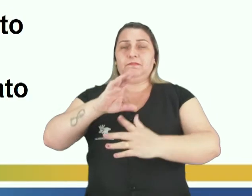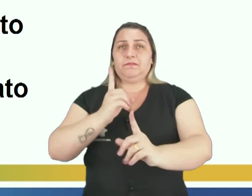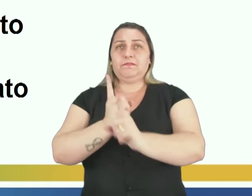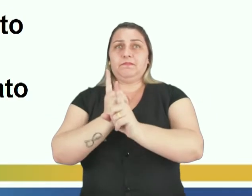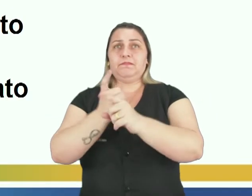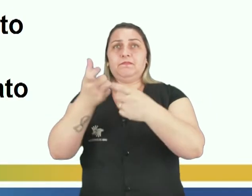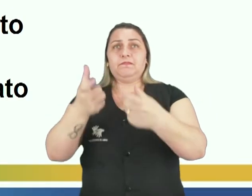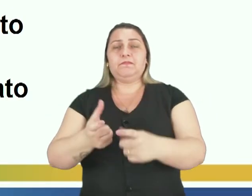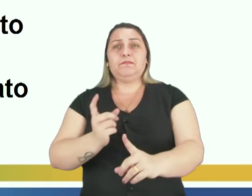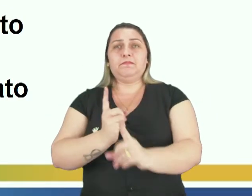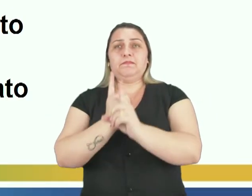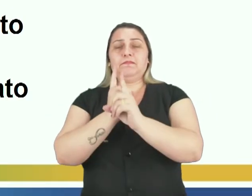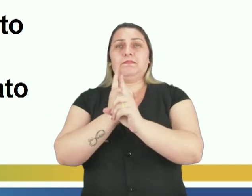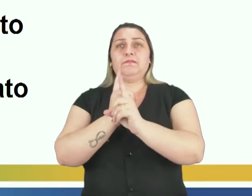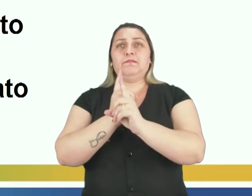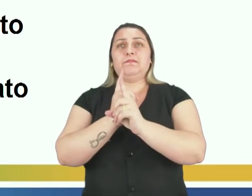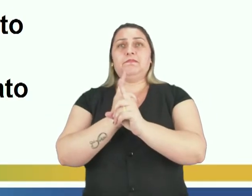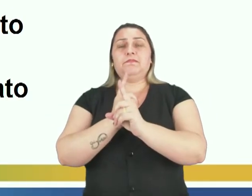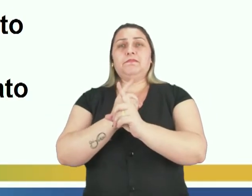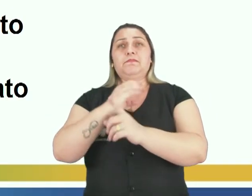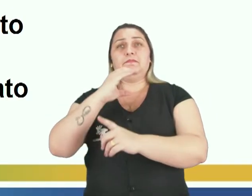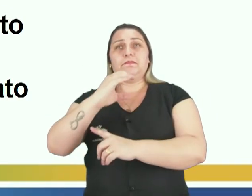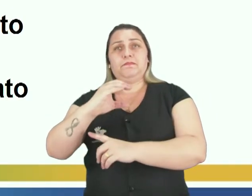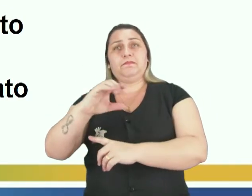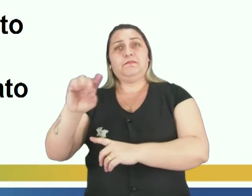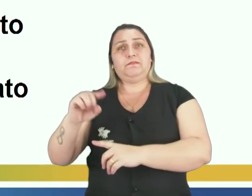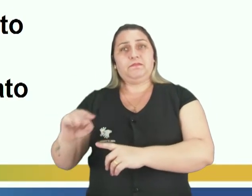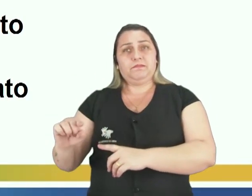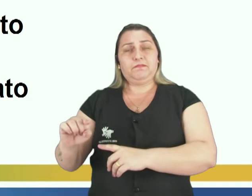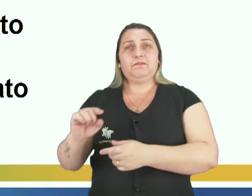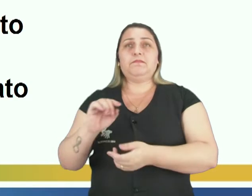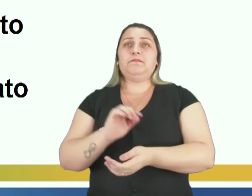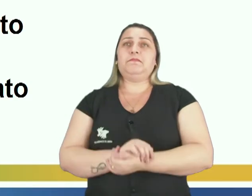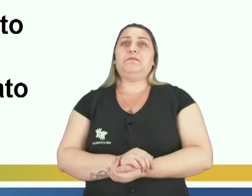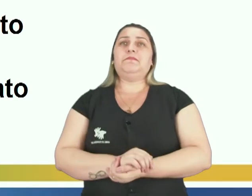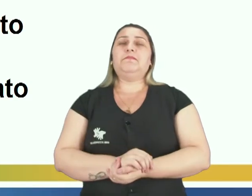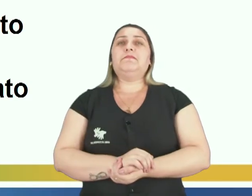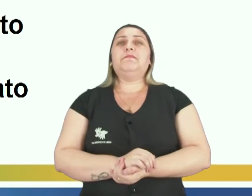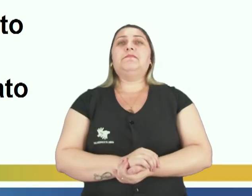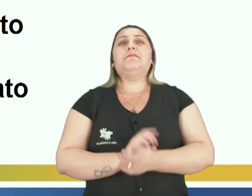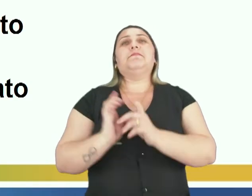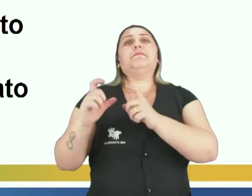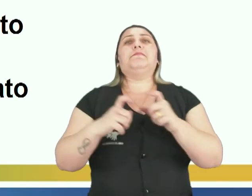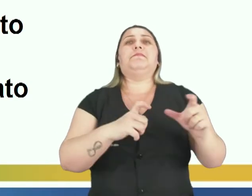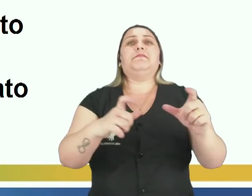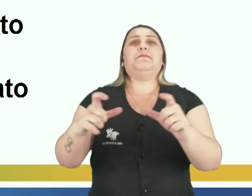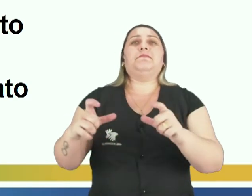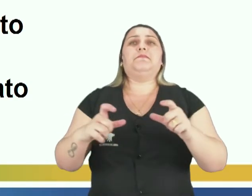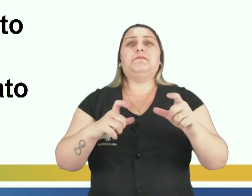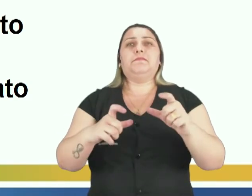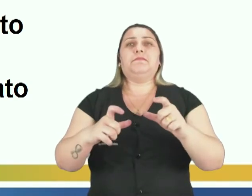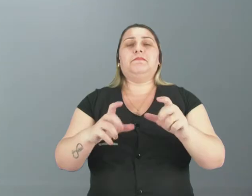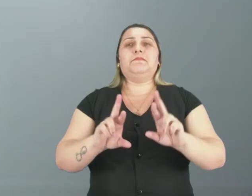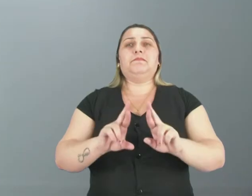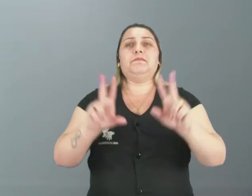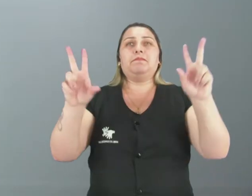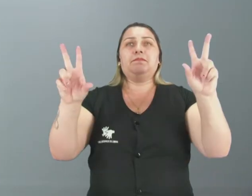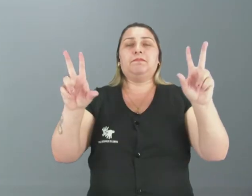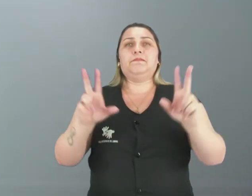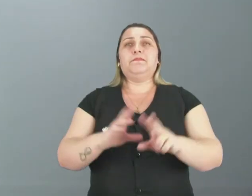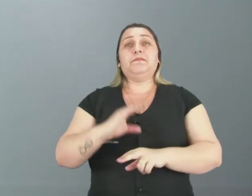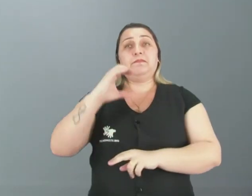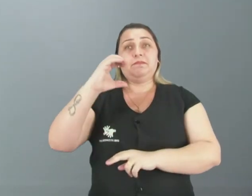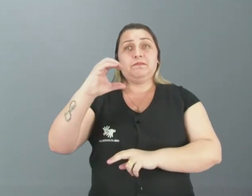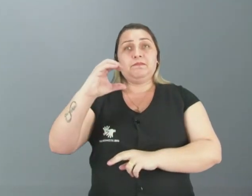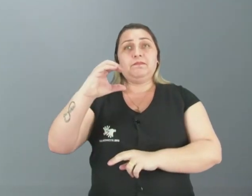encontrar onde vamos encontrar o cesseu com C e o cesseu com S e os lugares que vamos encontrar distinção tanto de